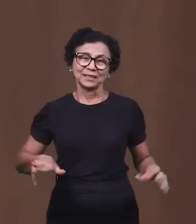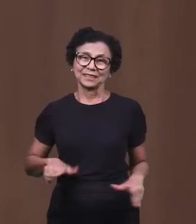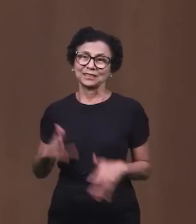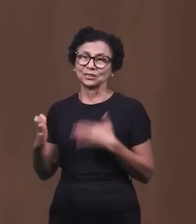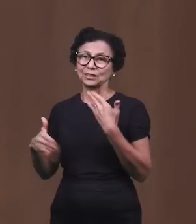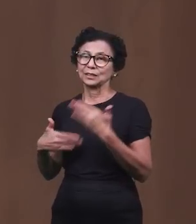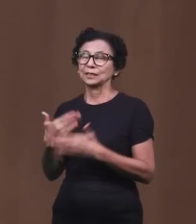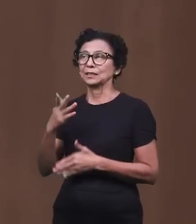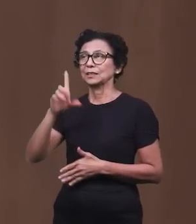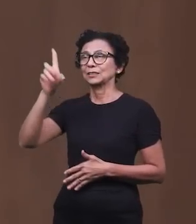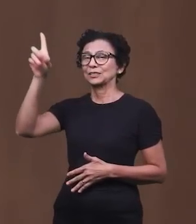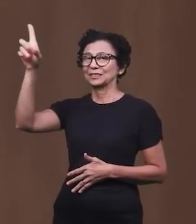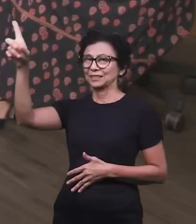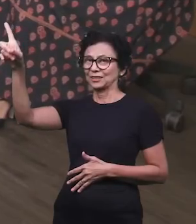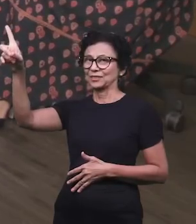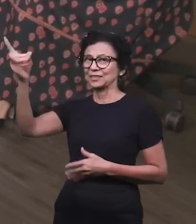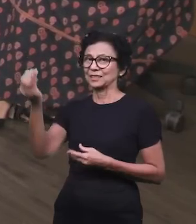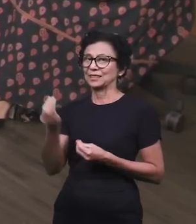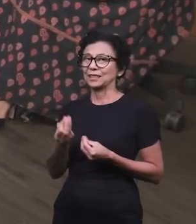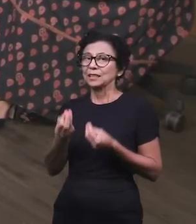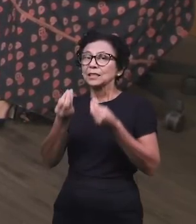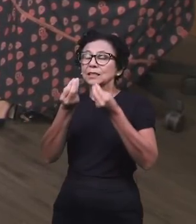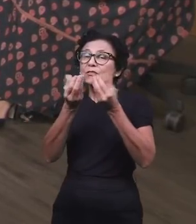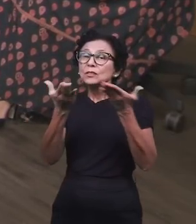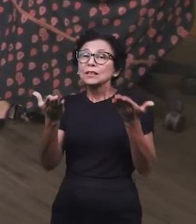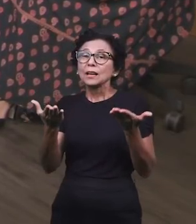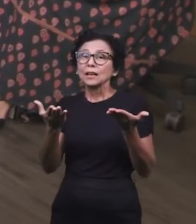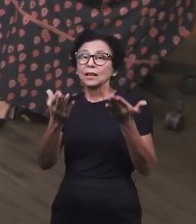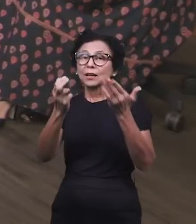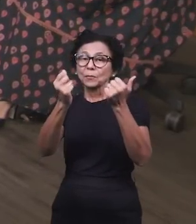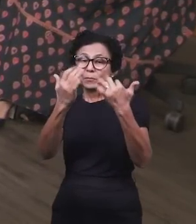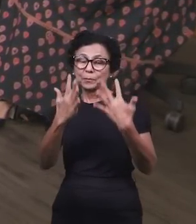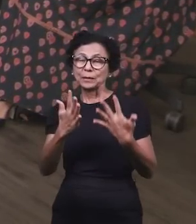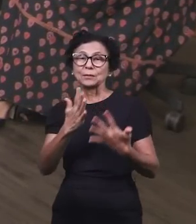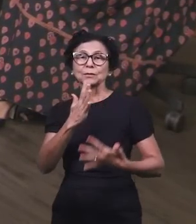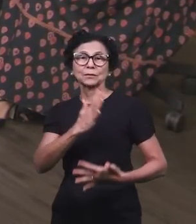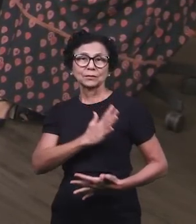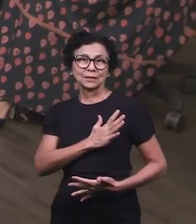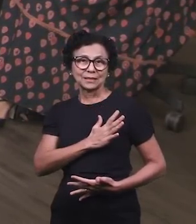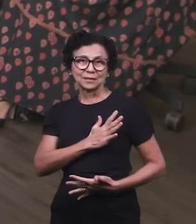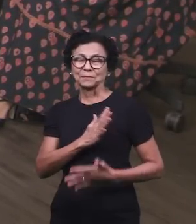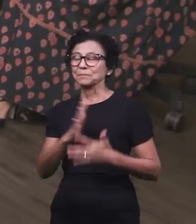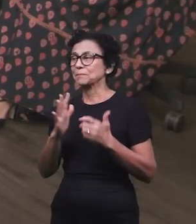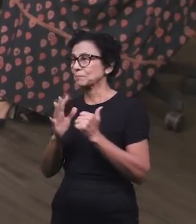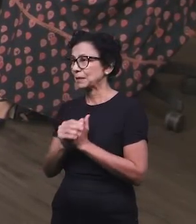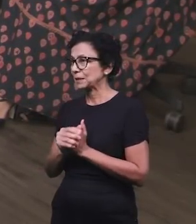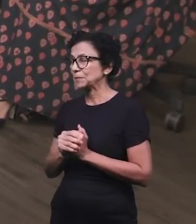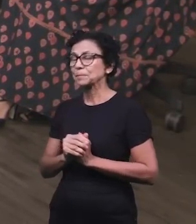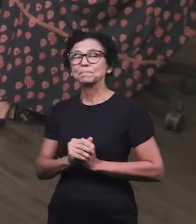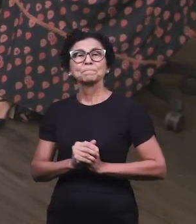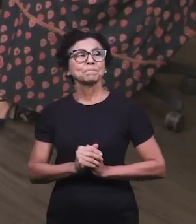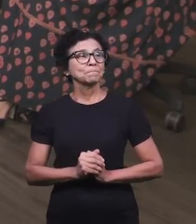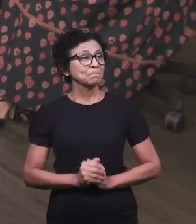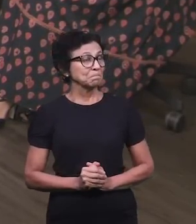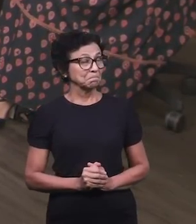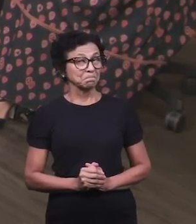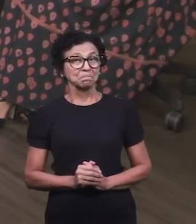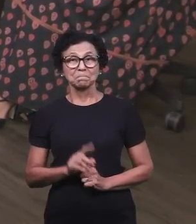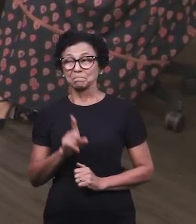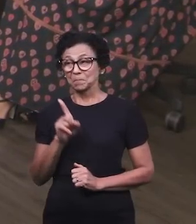tem para colocar no seu coração. Amém? Amém. Respondido? Respondido. O Caio fez 2 perguntas, ele é